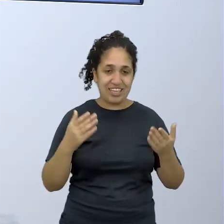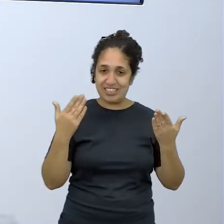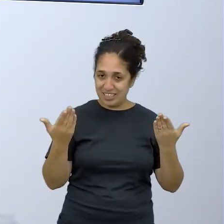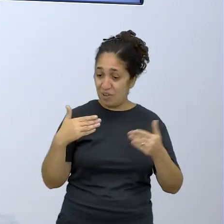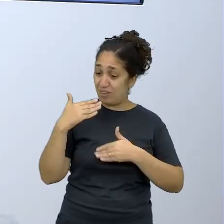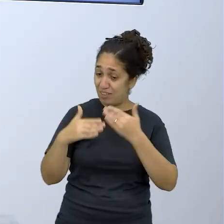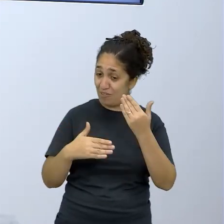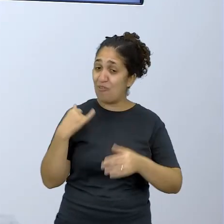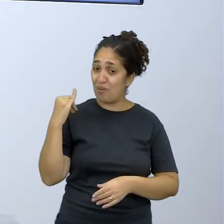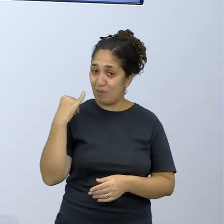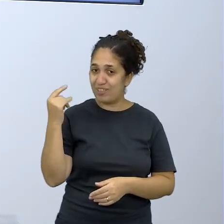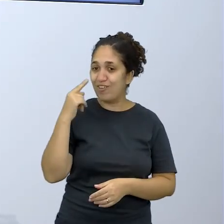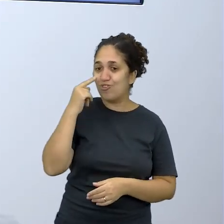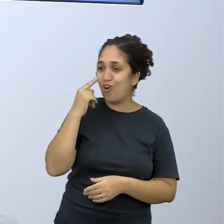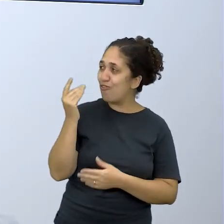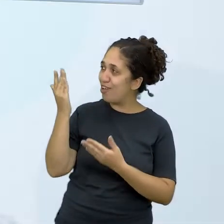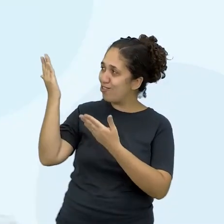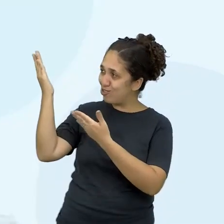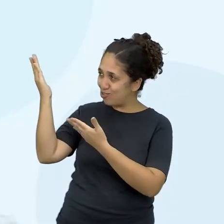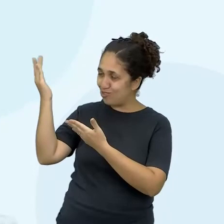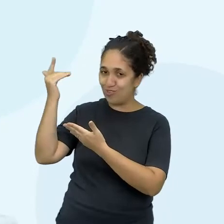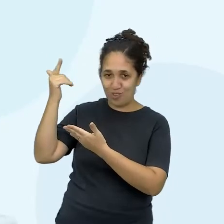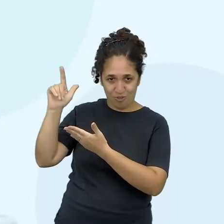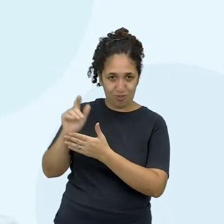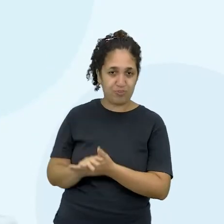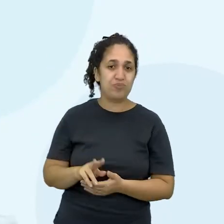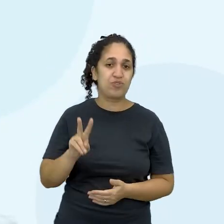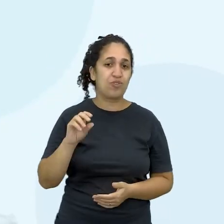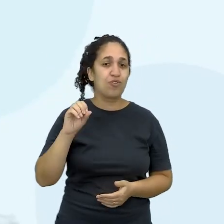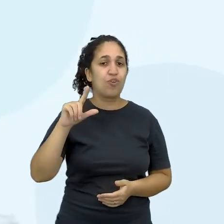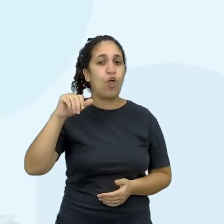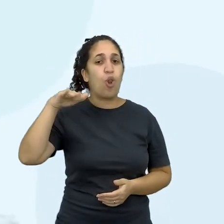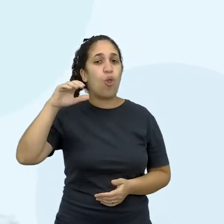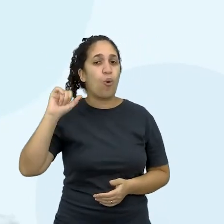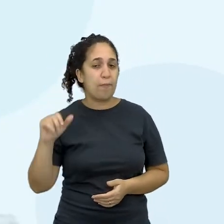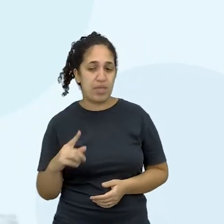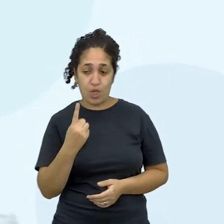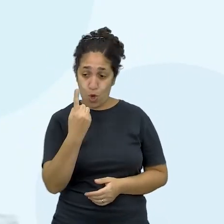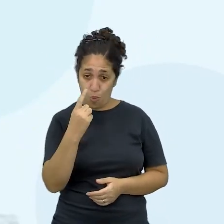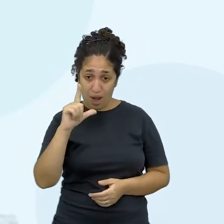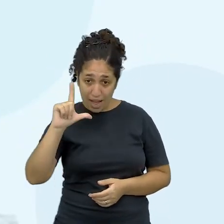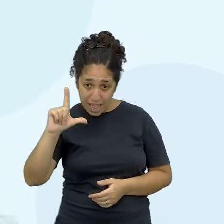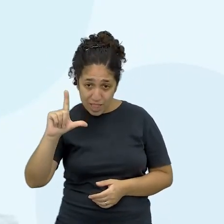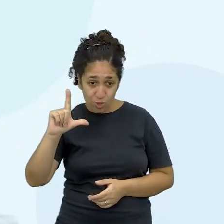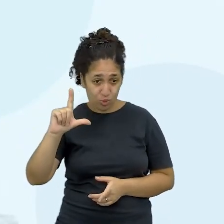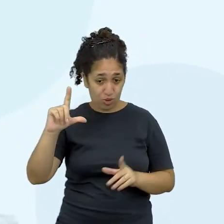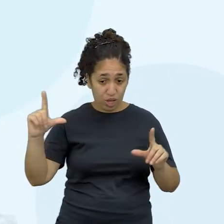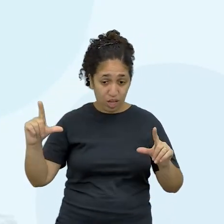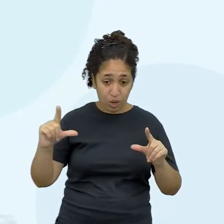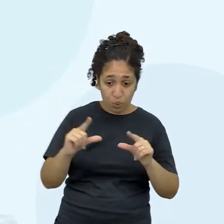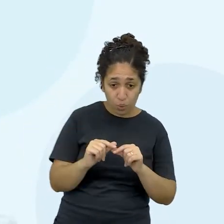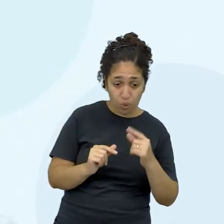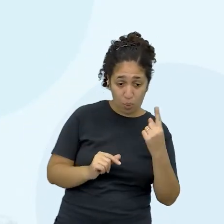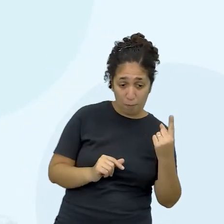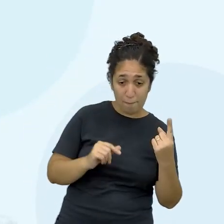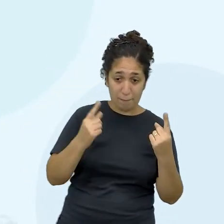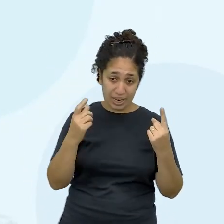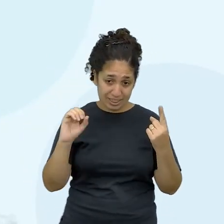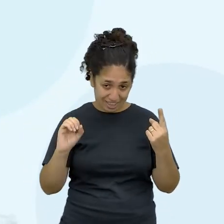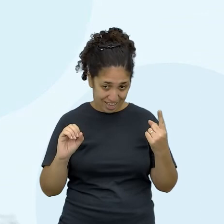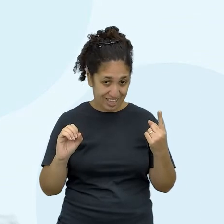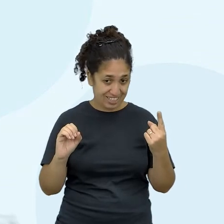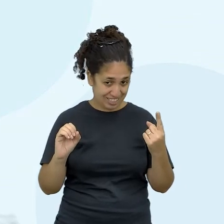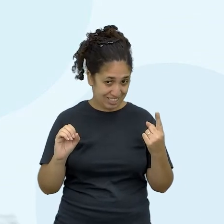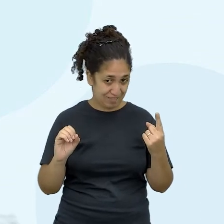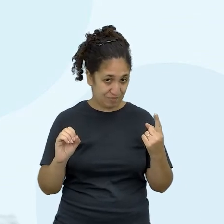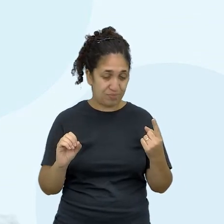veja, de novo na tela, ó. Um volume, então, de 1 litro, se fosse uma redução de 1 para 10 que estamos usando